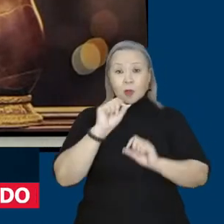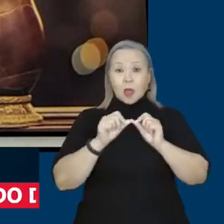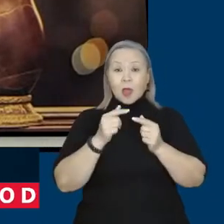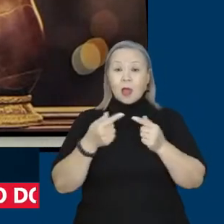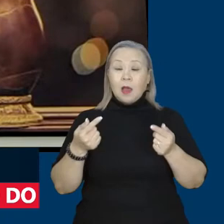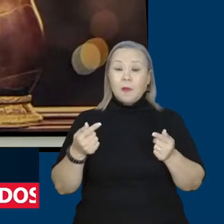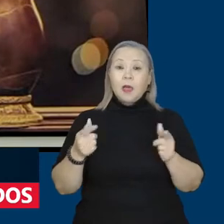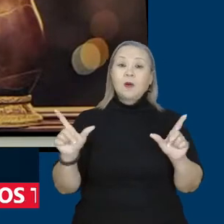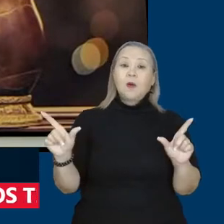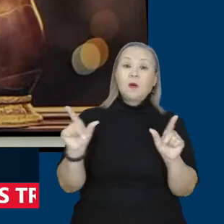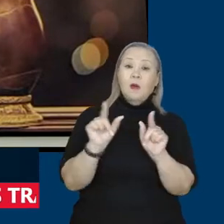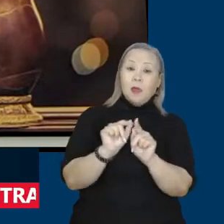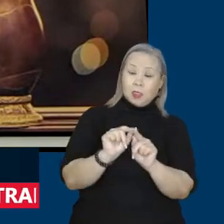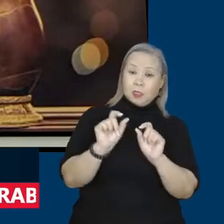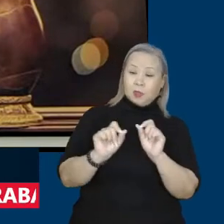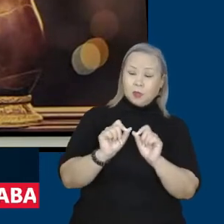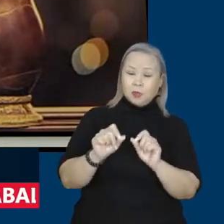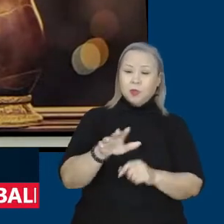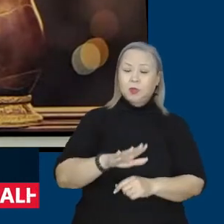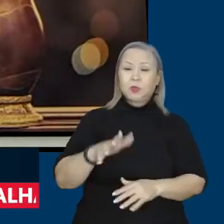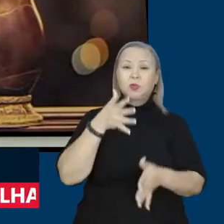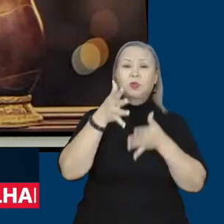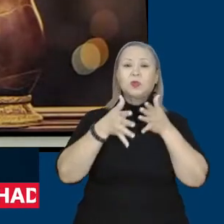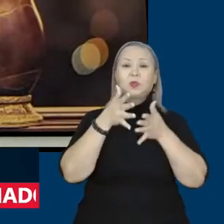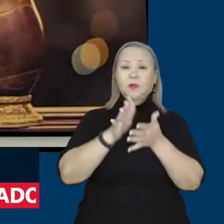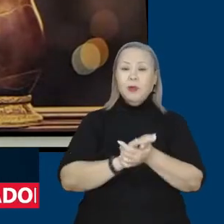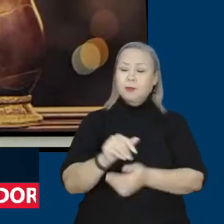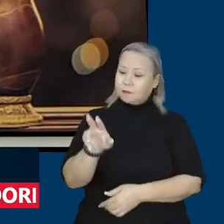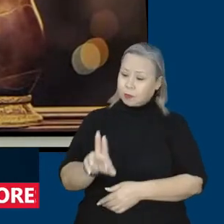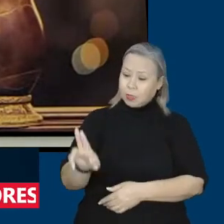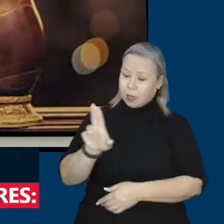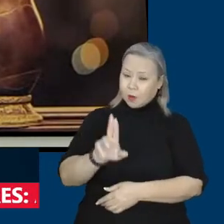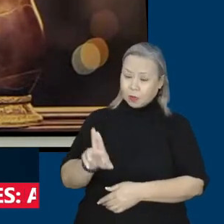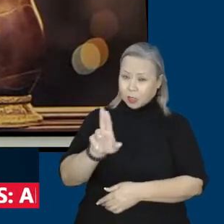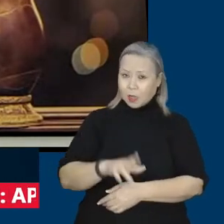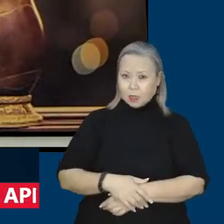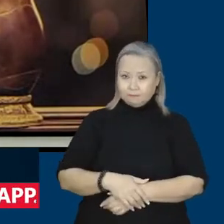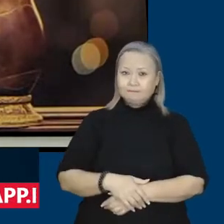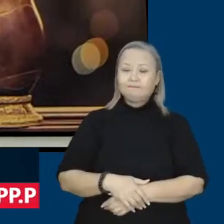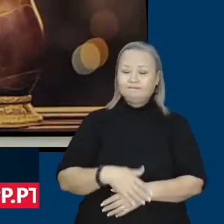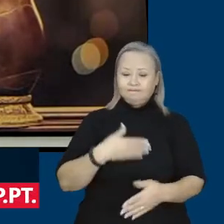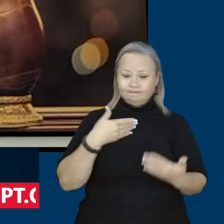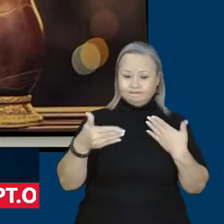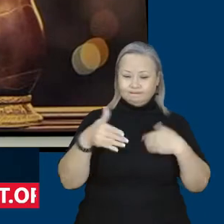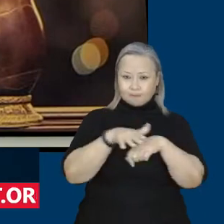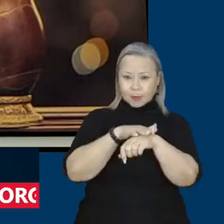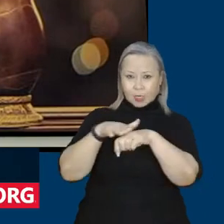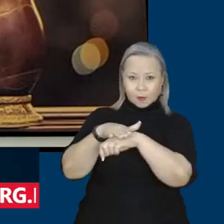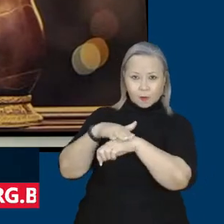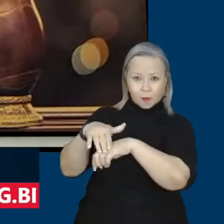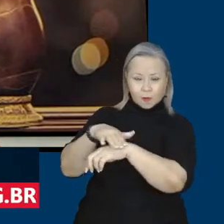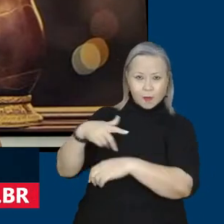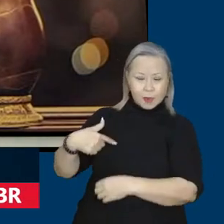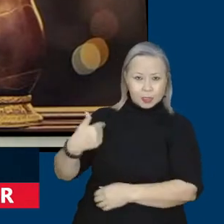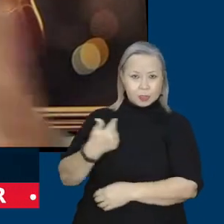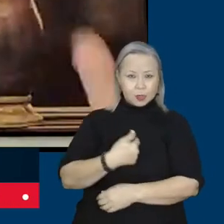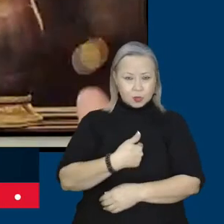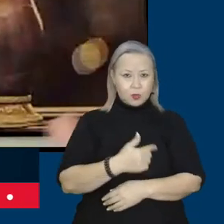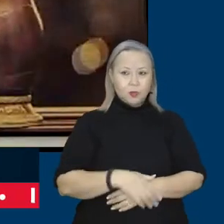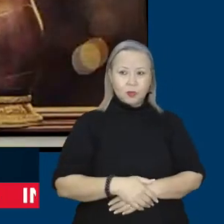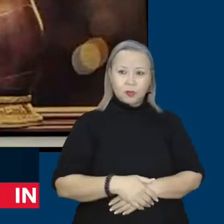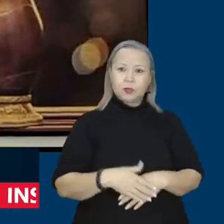muito dados muitos únicos que tudo que eu falei aqui será usado normalmente na conversa com os nossos